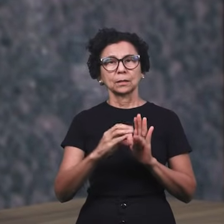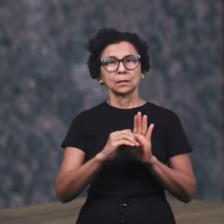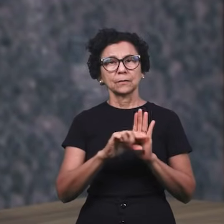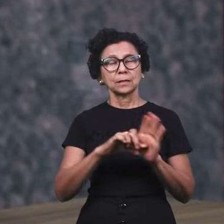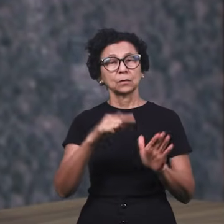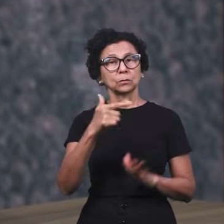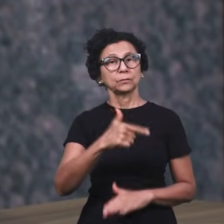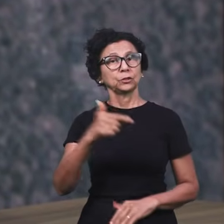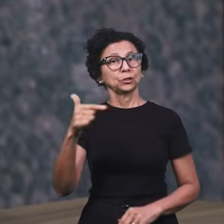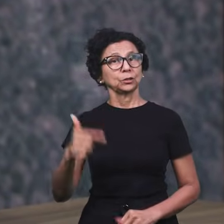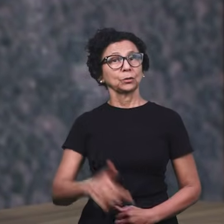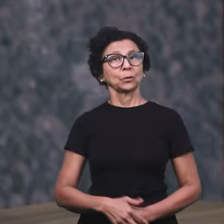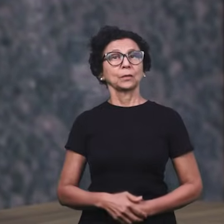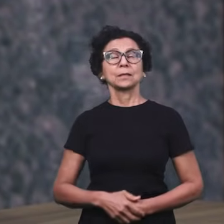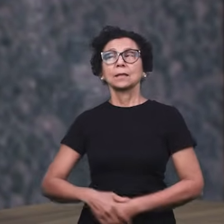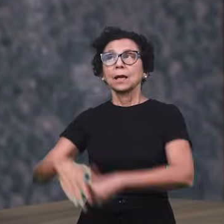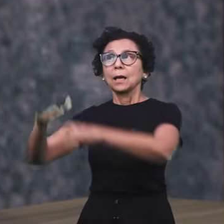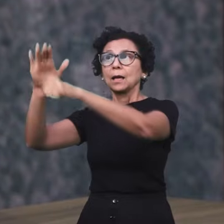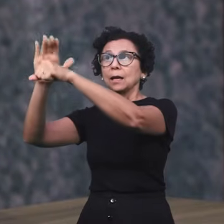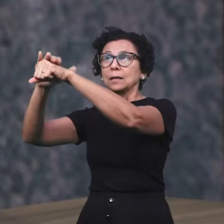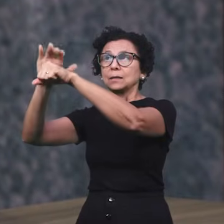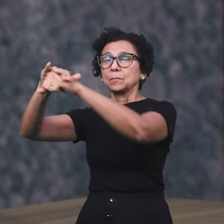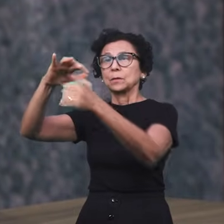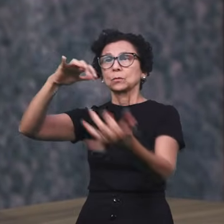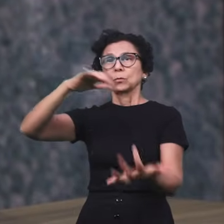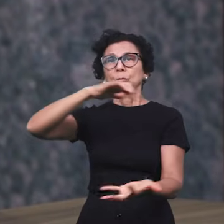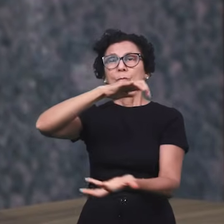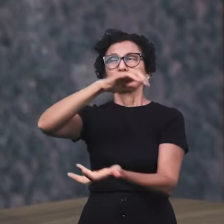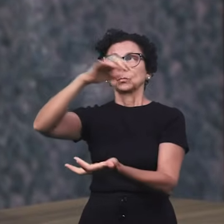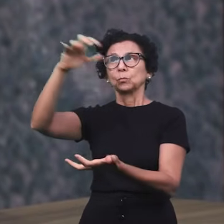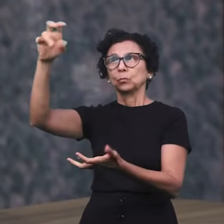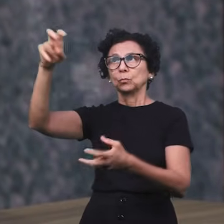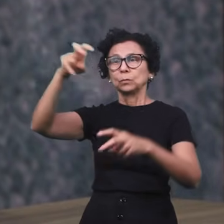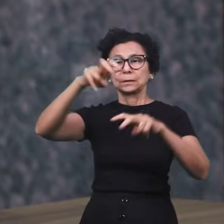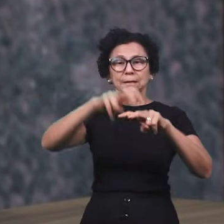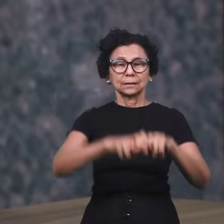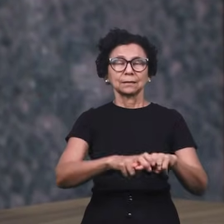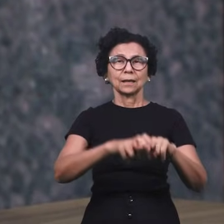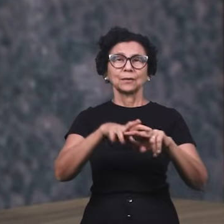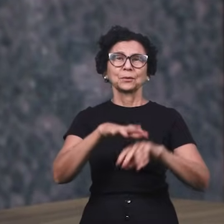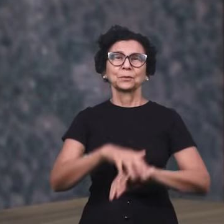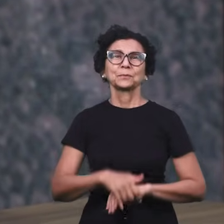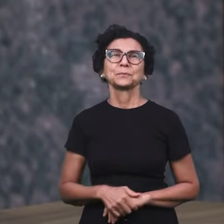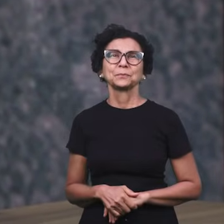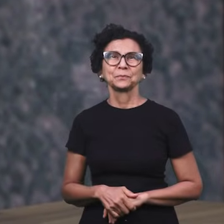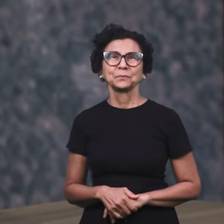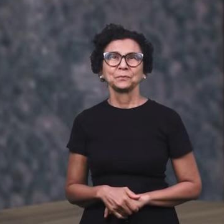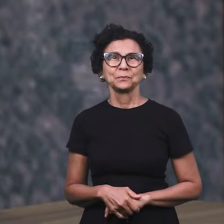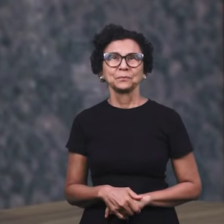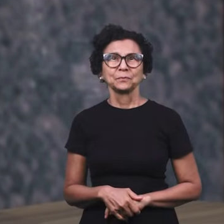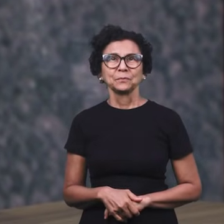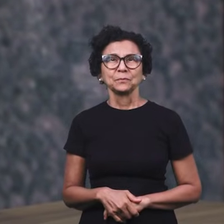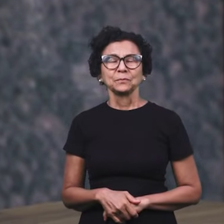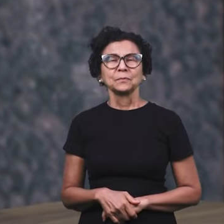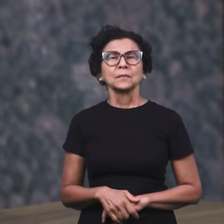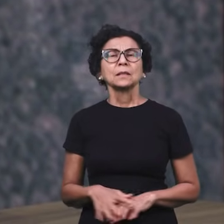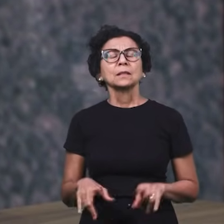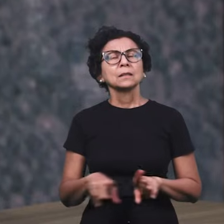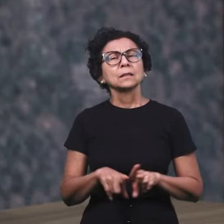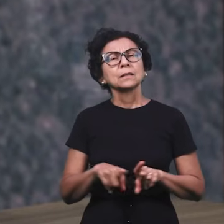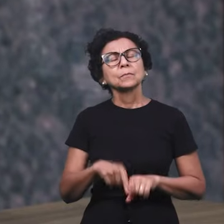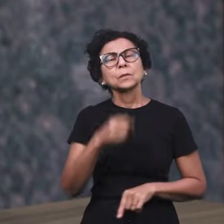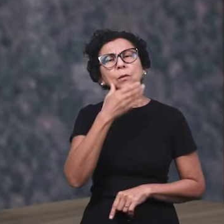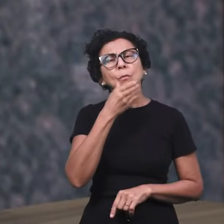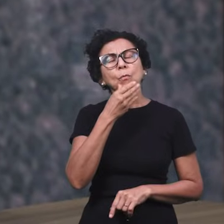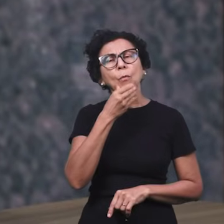que se assenta sobre, está assentado sobre o globo da terra. E a viagem mencionada pelo pastor, a viagem de Fernão de